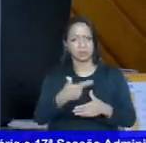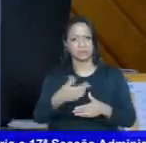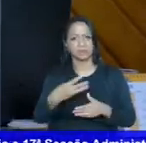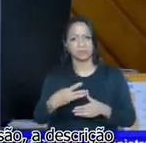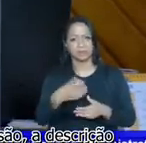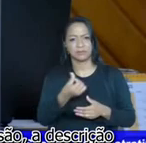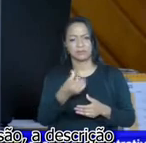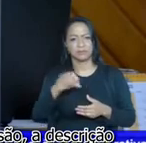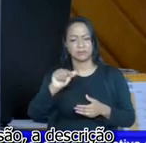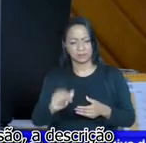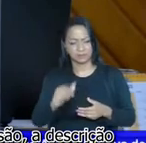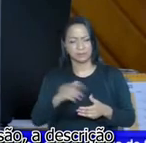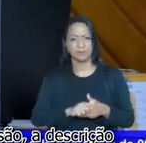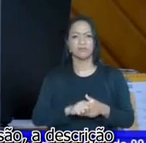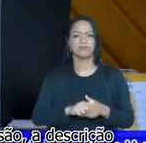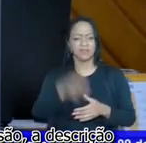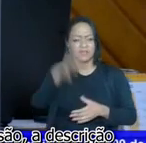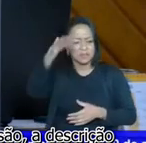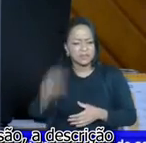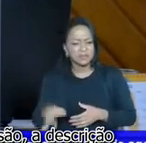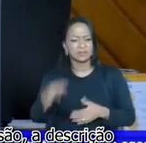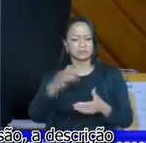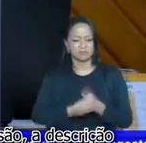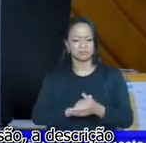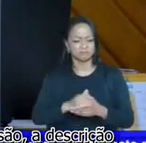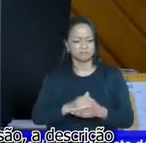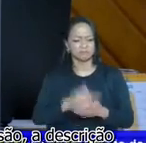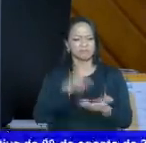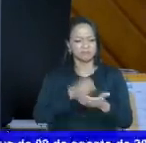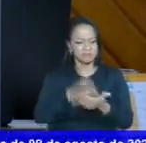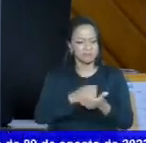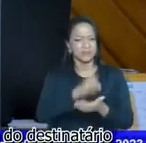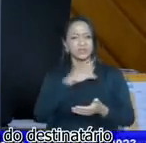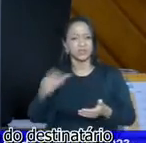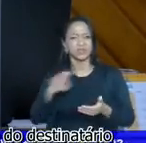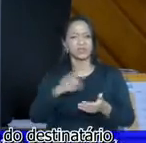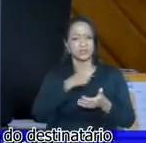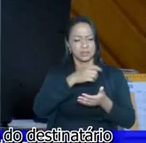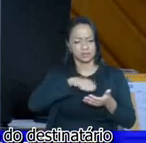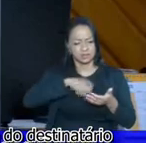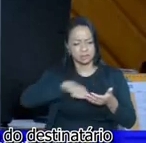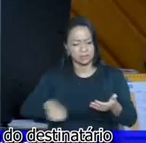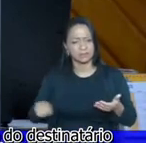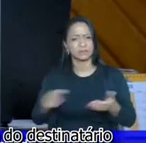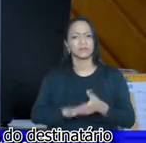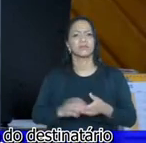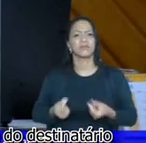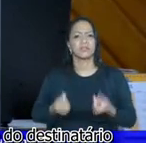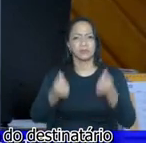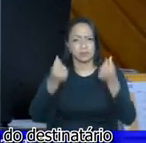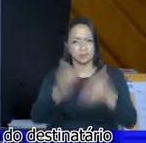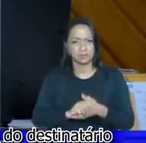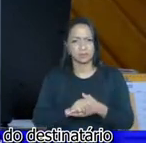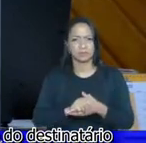23.607. Idônea é aquela que deve ter obrigatoriamente a data de emissão, a descrição detalhada, o valor da operação